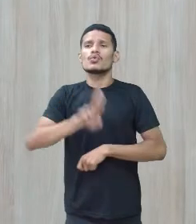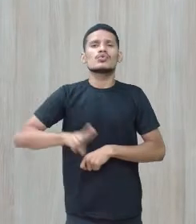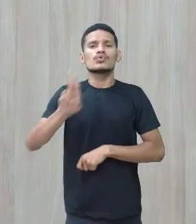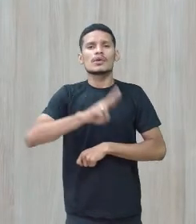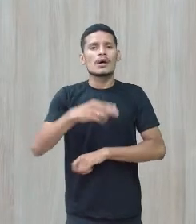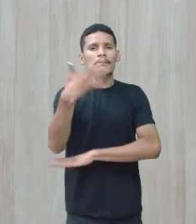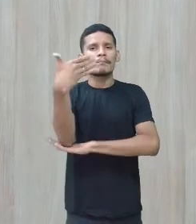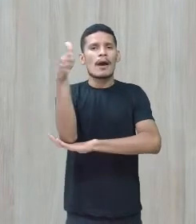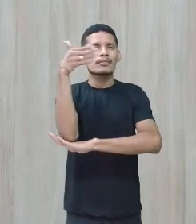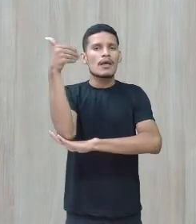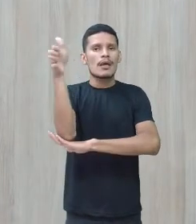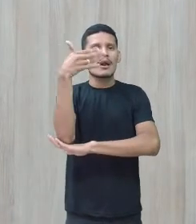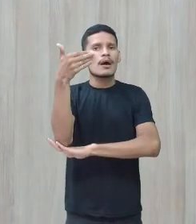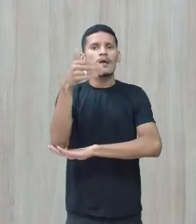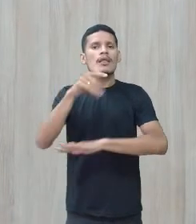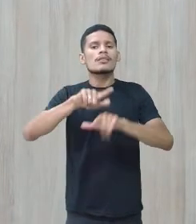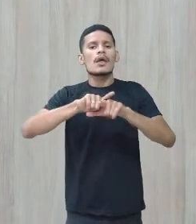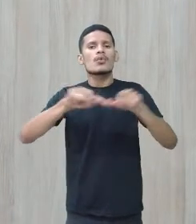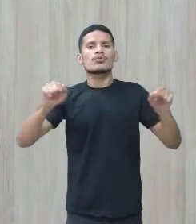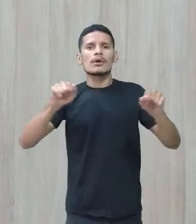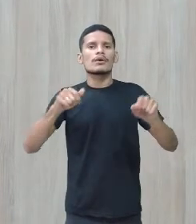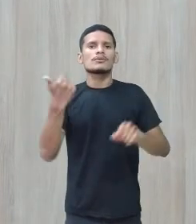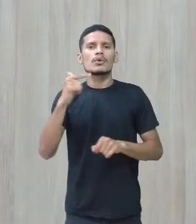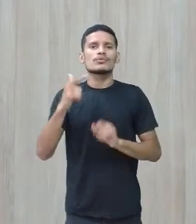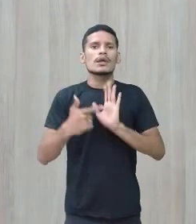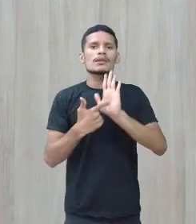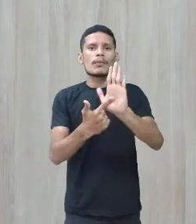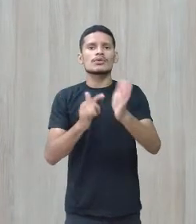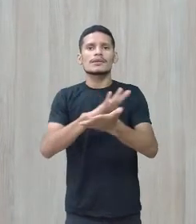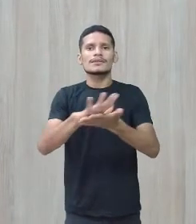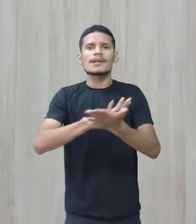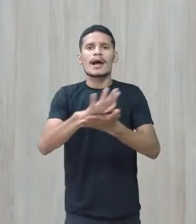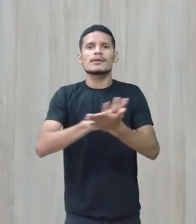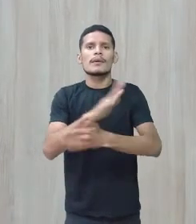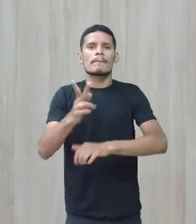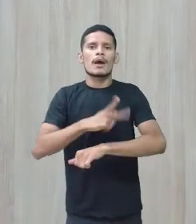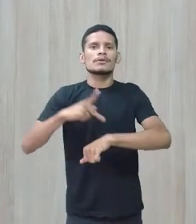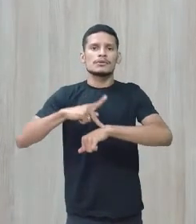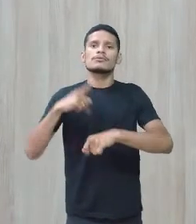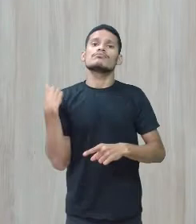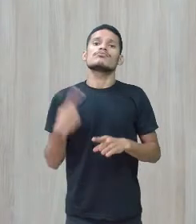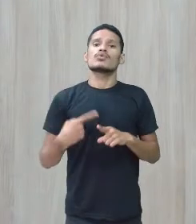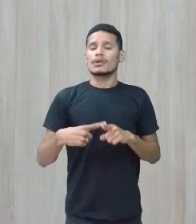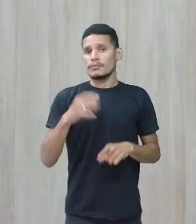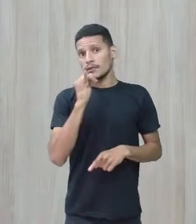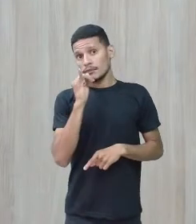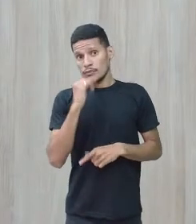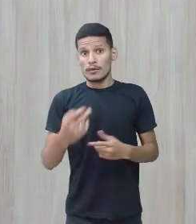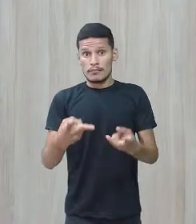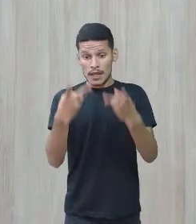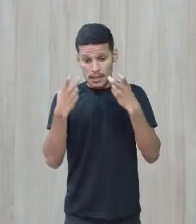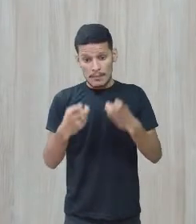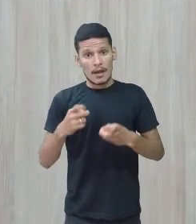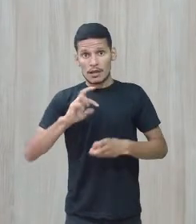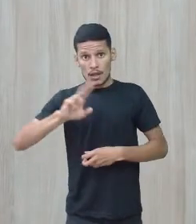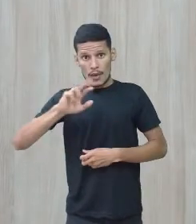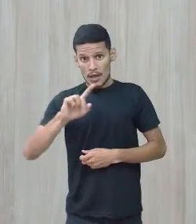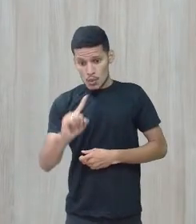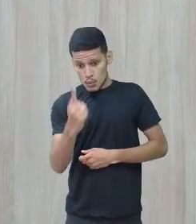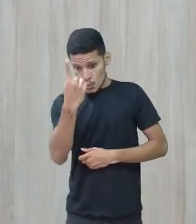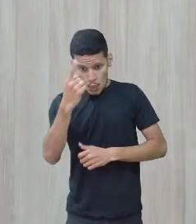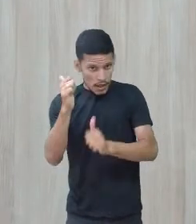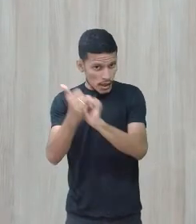uma bandeira neutra, que não identificasse o país. Por quê? Percebam que não foi um atleta